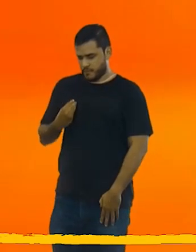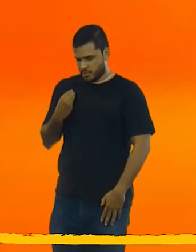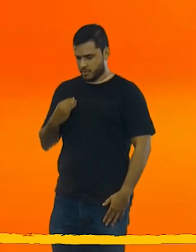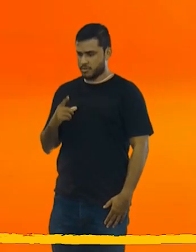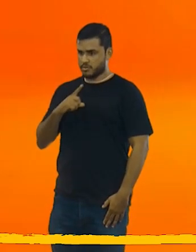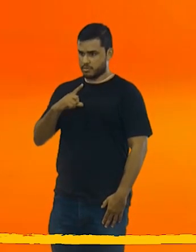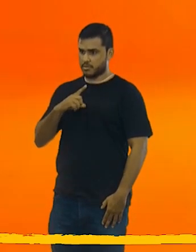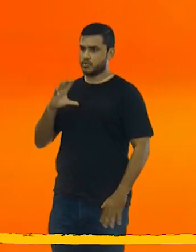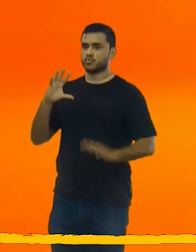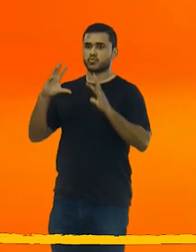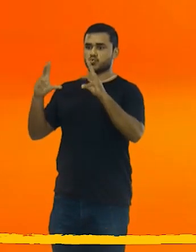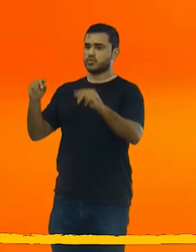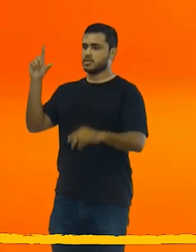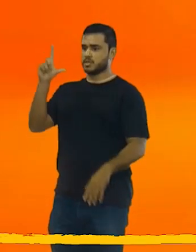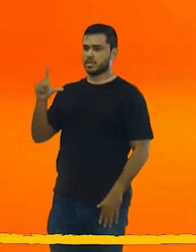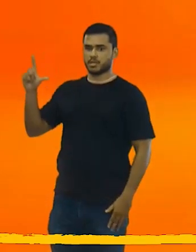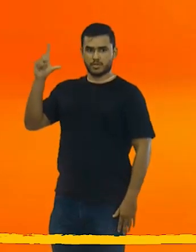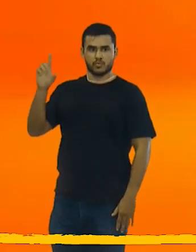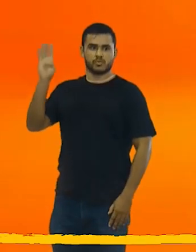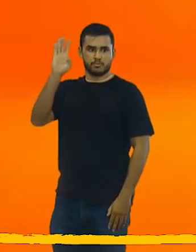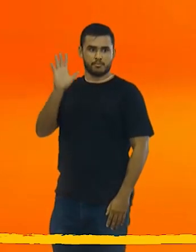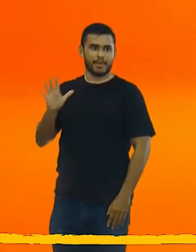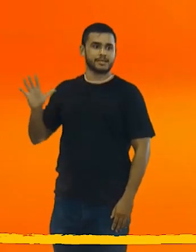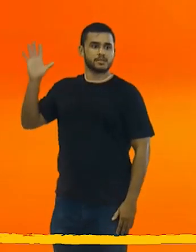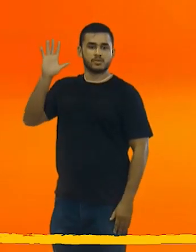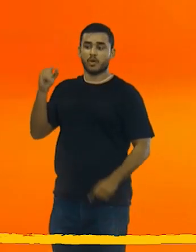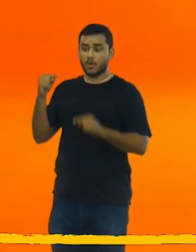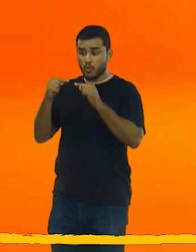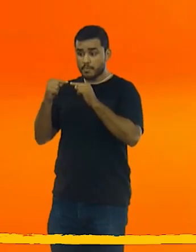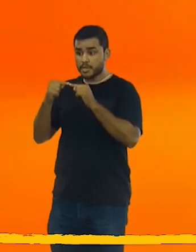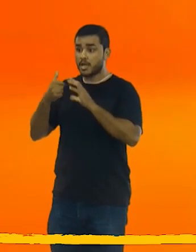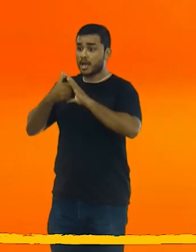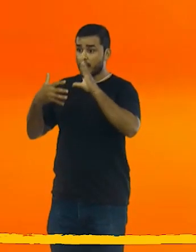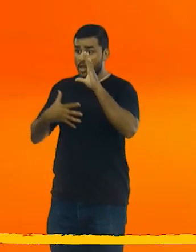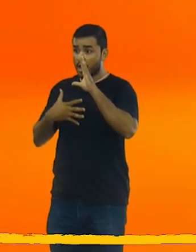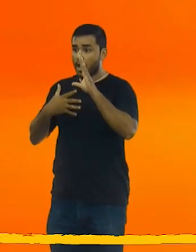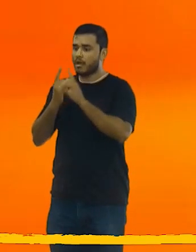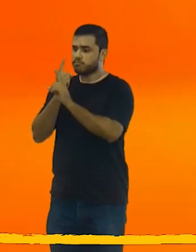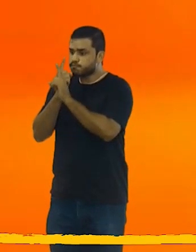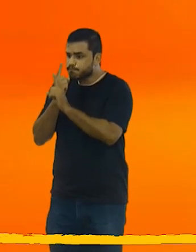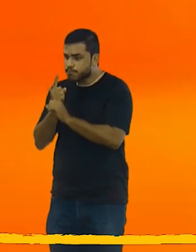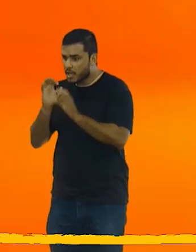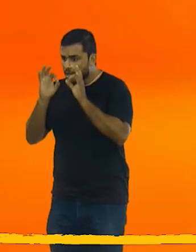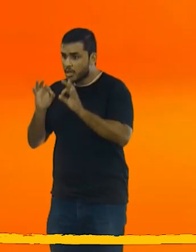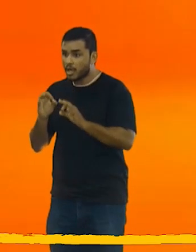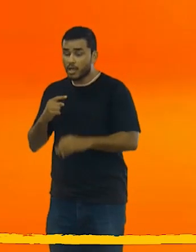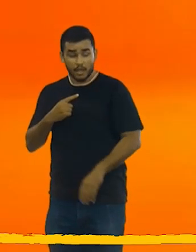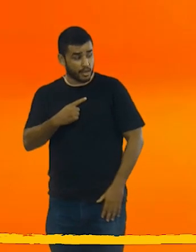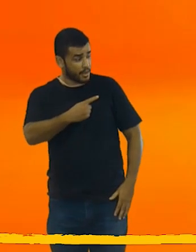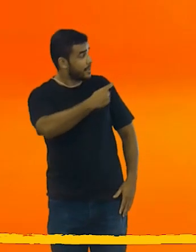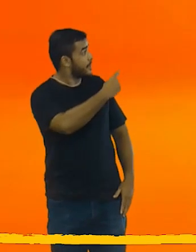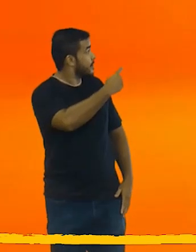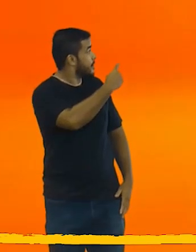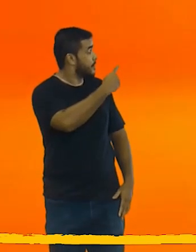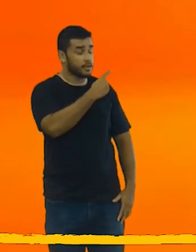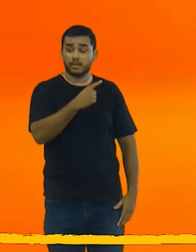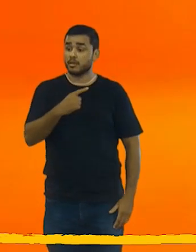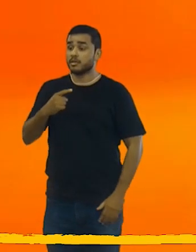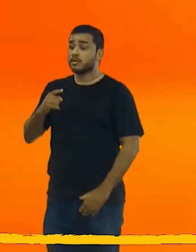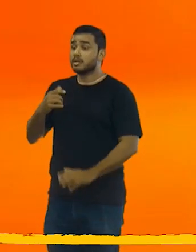patrimônio literário nacional. Tudo isso que eu acabei de dizer para vocês é nosso, é o